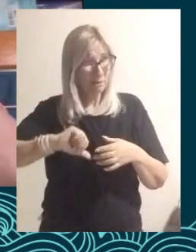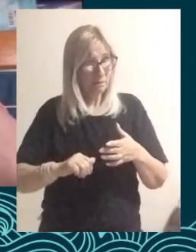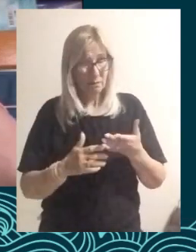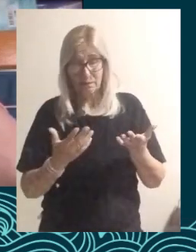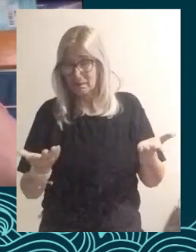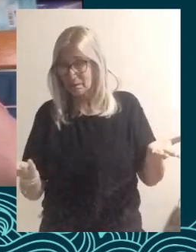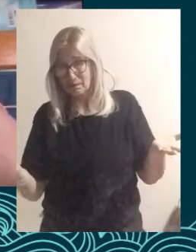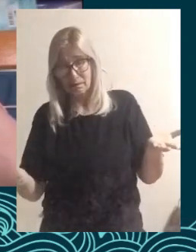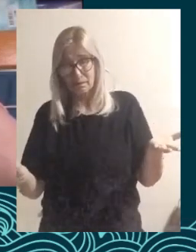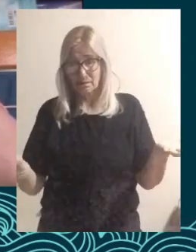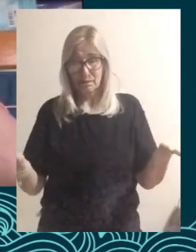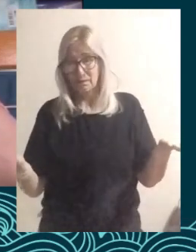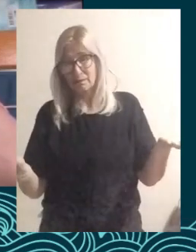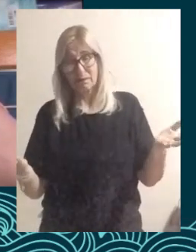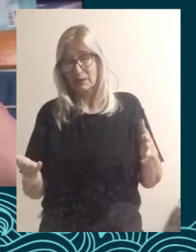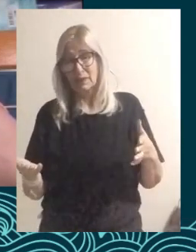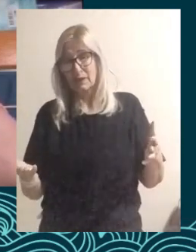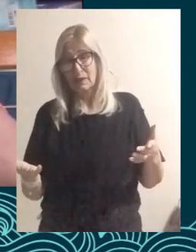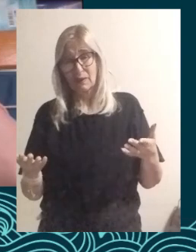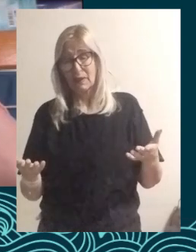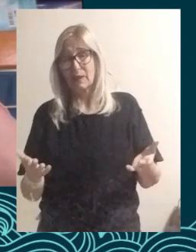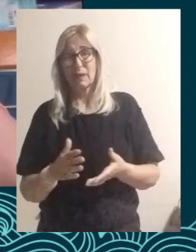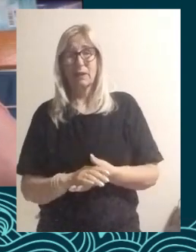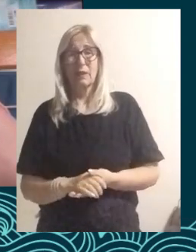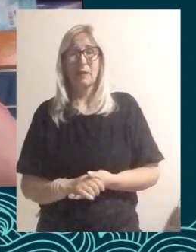criei para algo e no fim a coisa